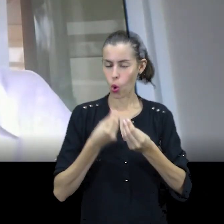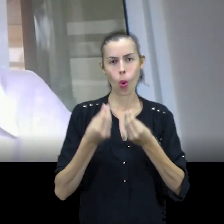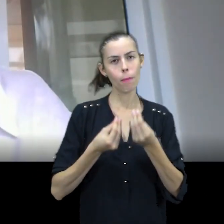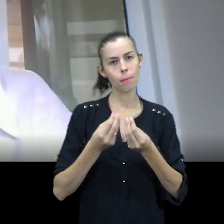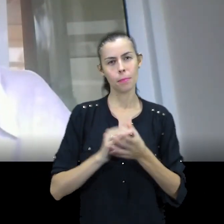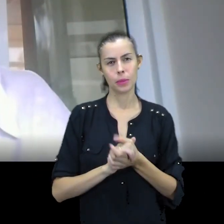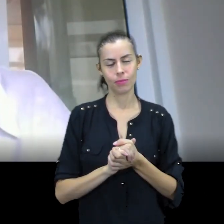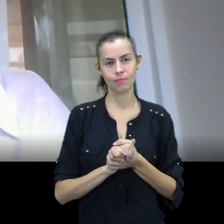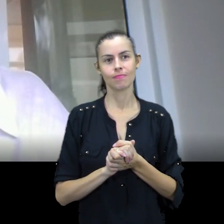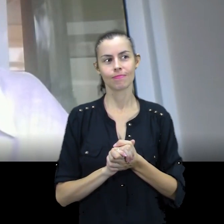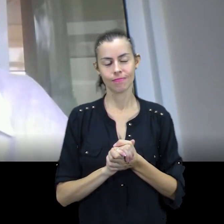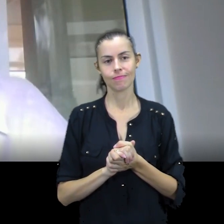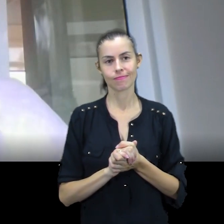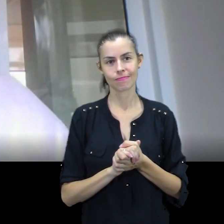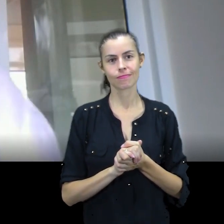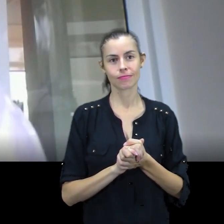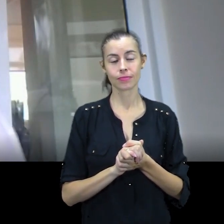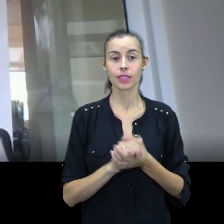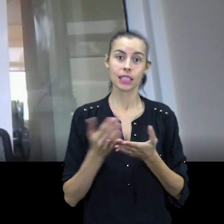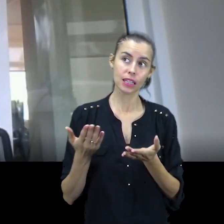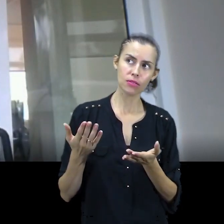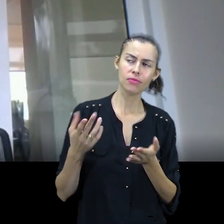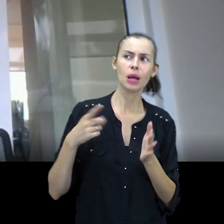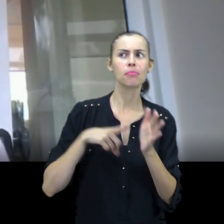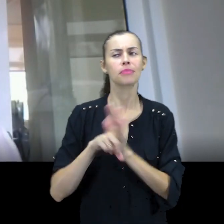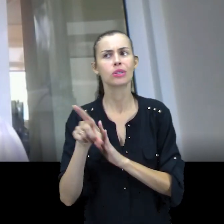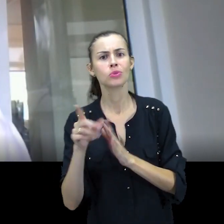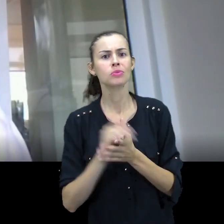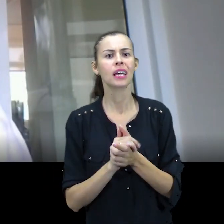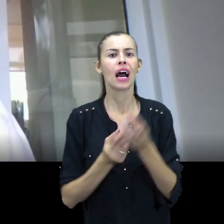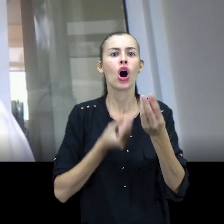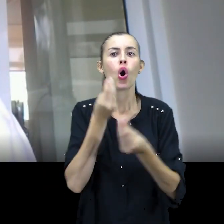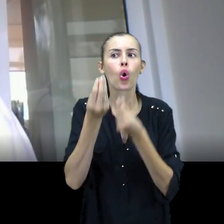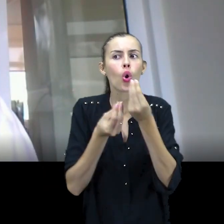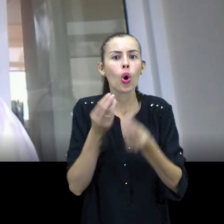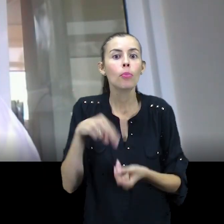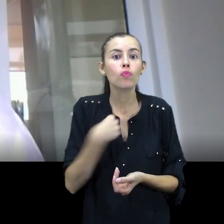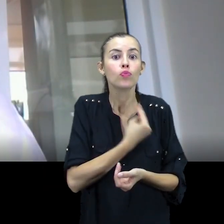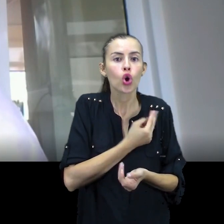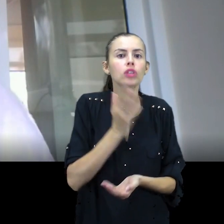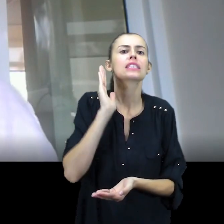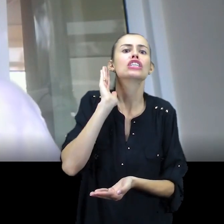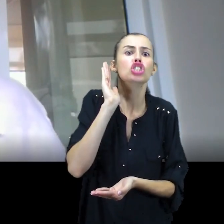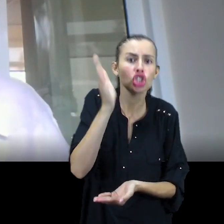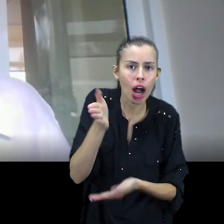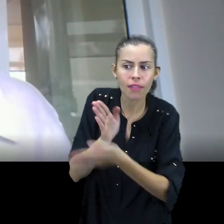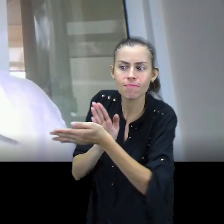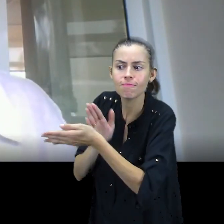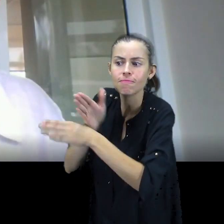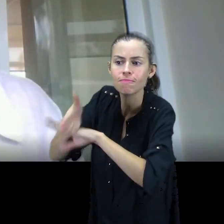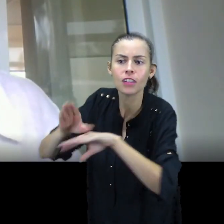como necessidade de saúde, também esses ensinamentos, né, sobre uma